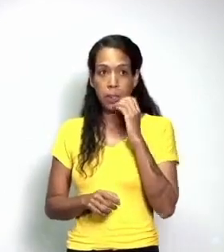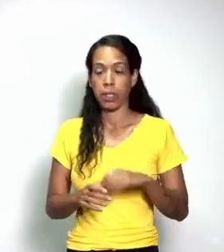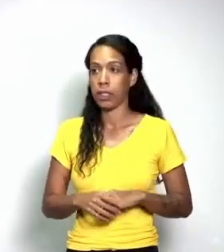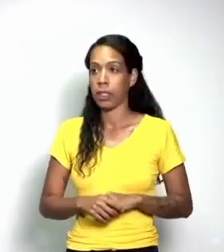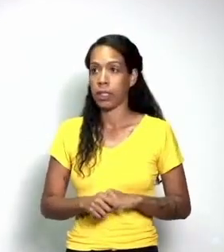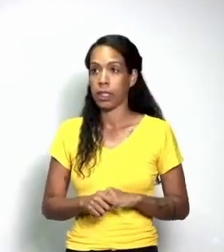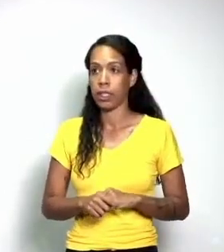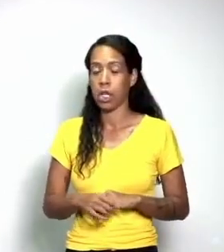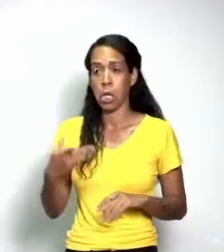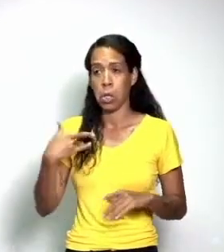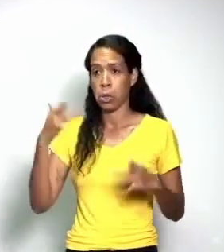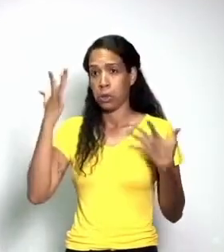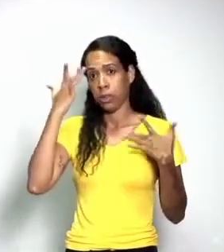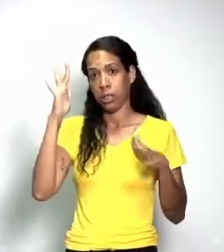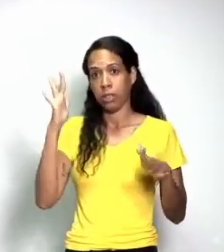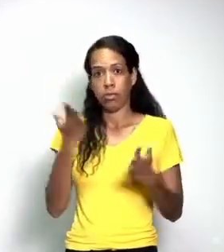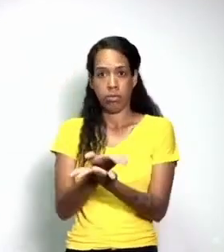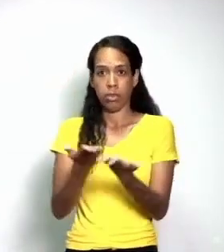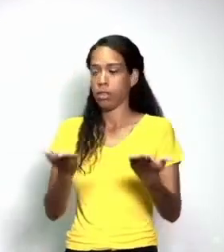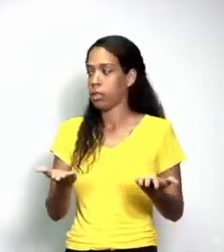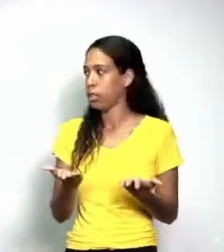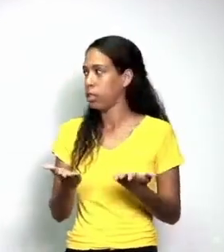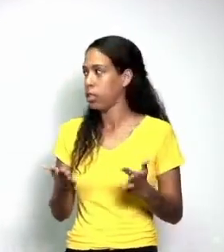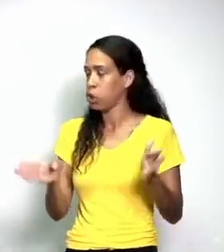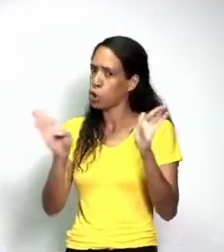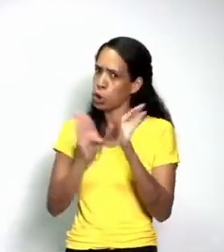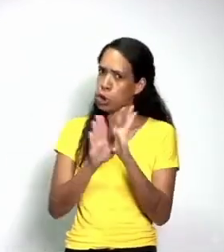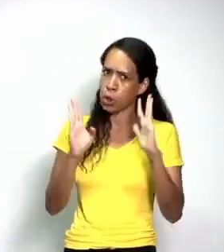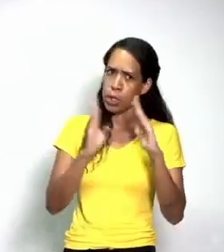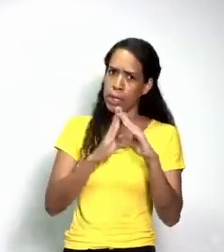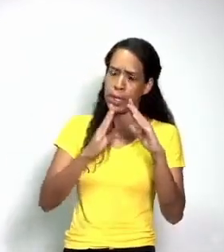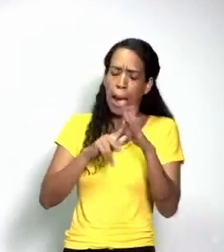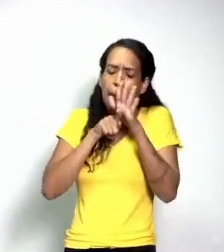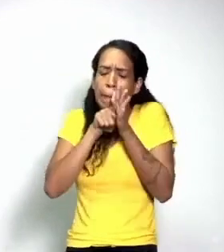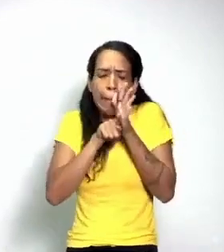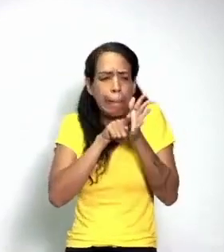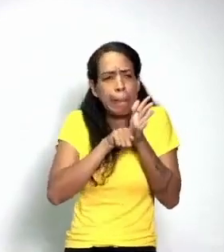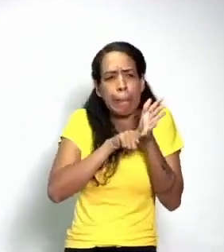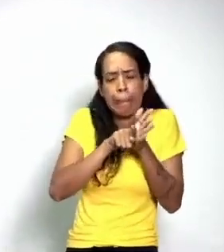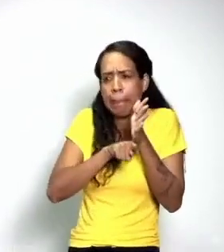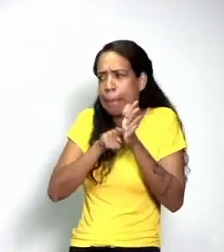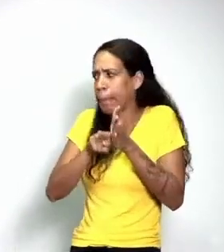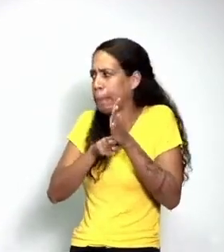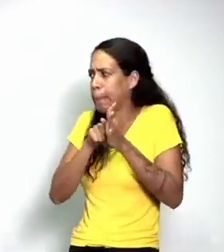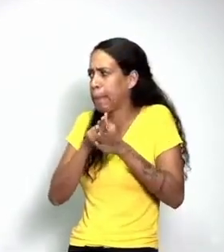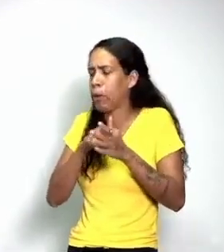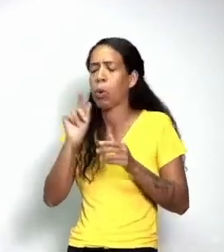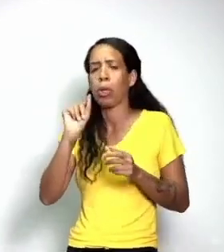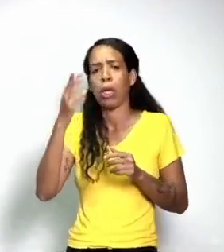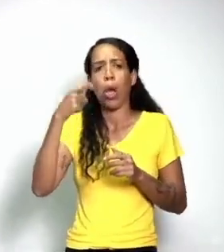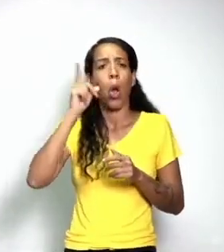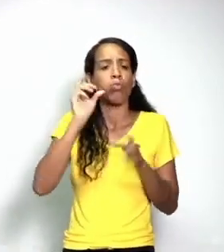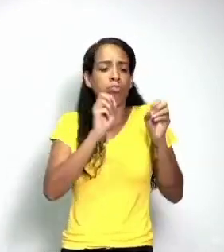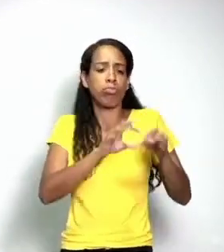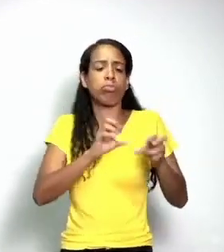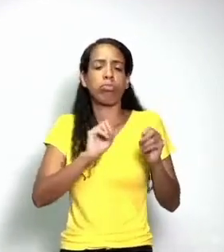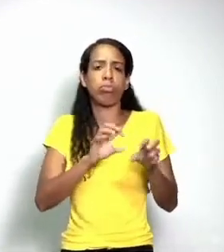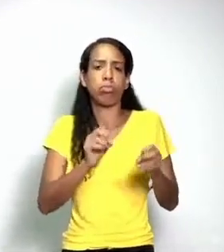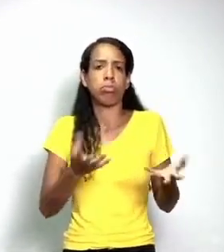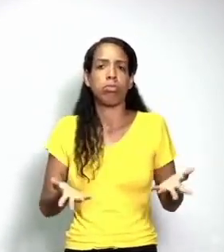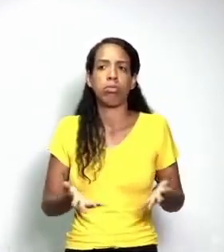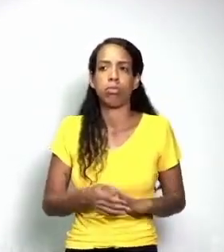Não sei se vocês chegaram em casa querendo pesquisar sobre o que vocês viram,